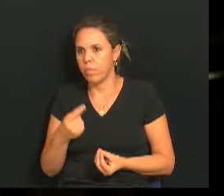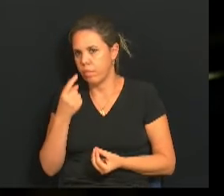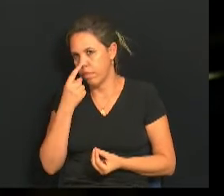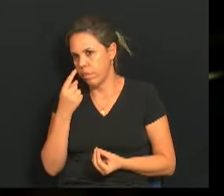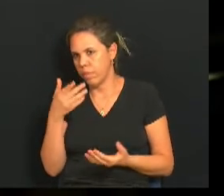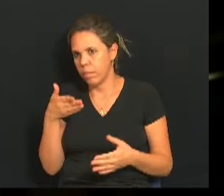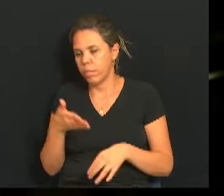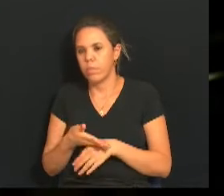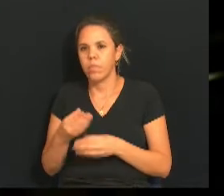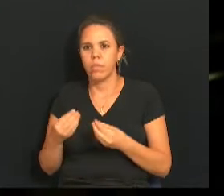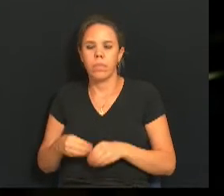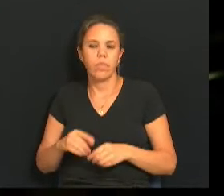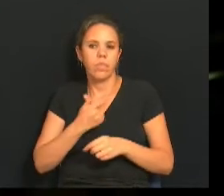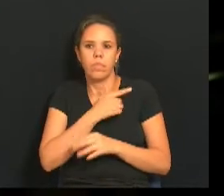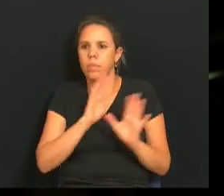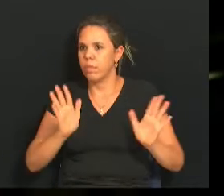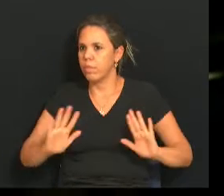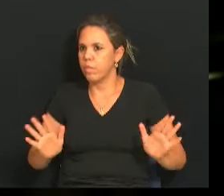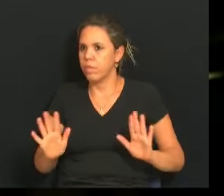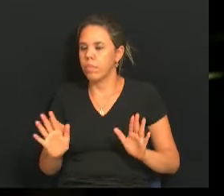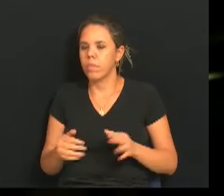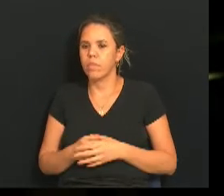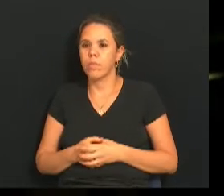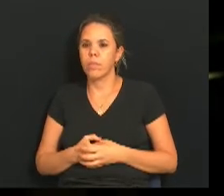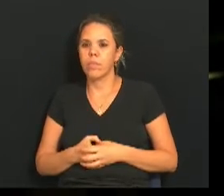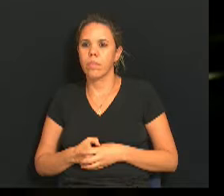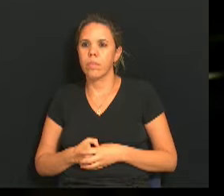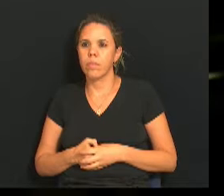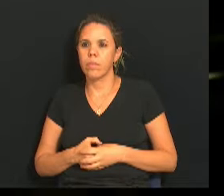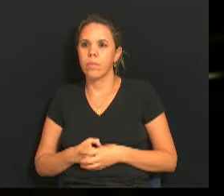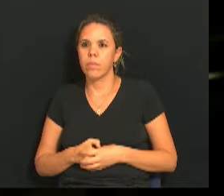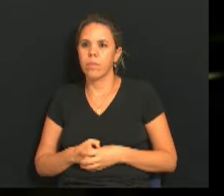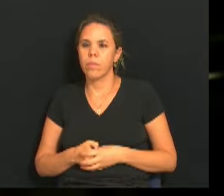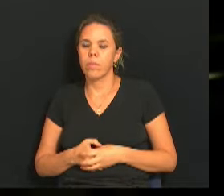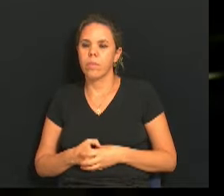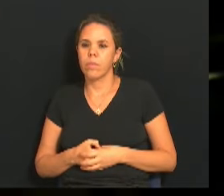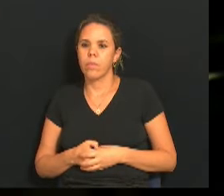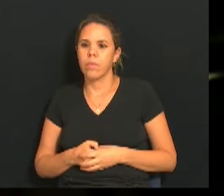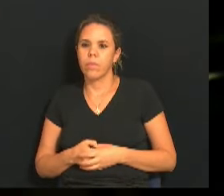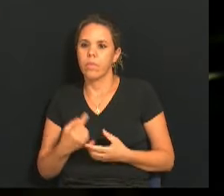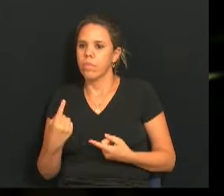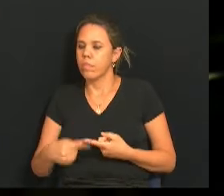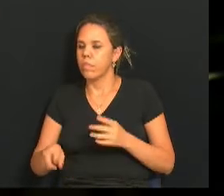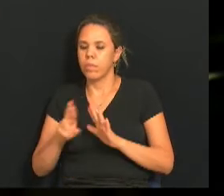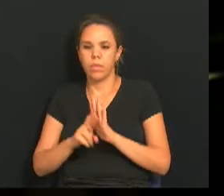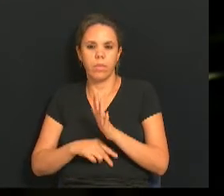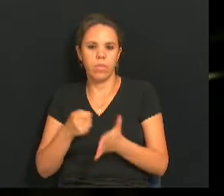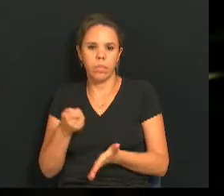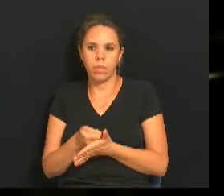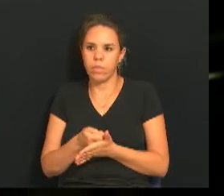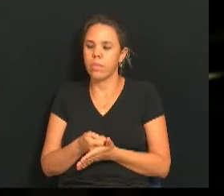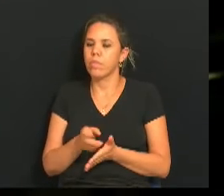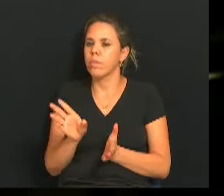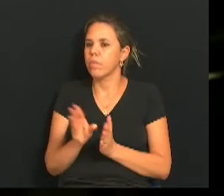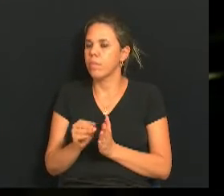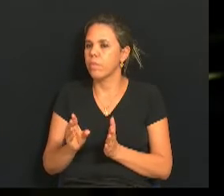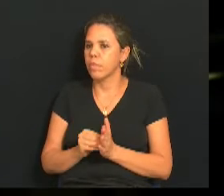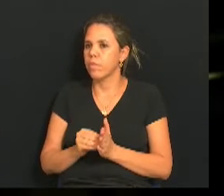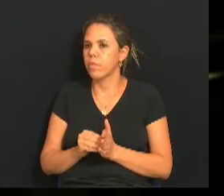um gerente, né, na lógica empresarial, e que isso não seja critério, que isso é definido preto no branco, que não